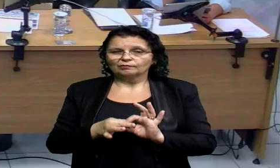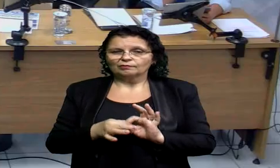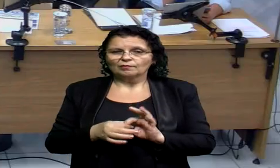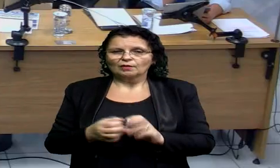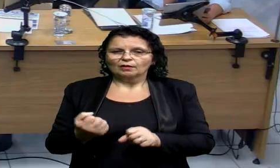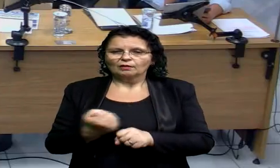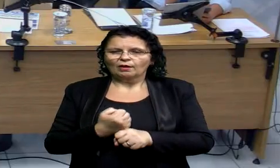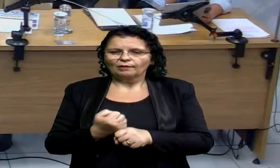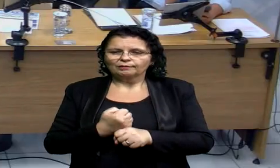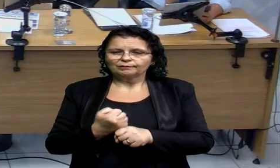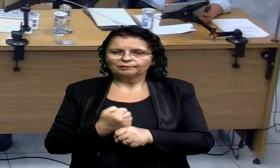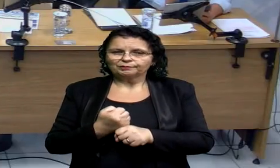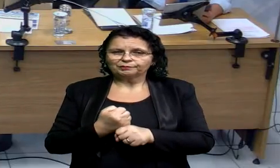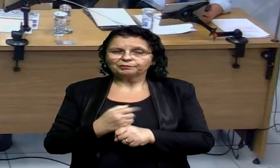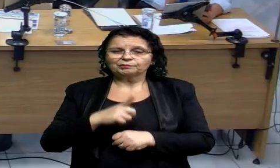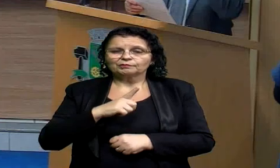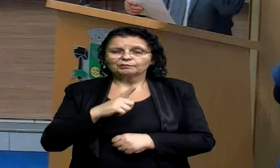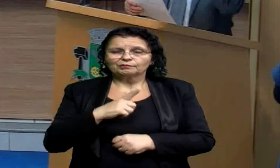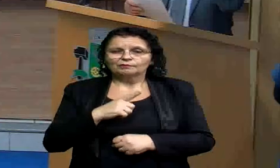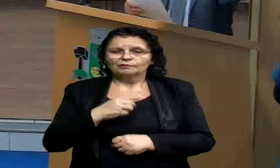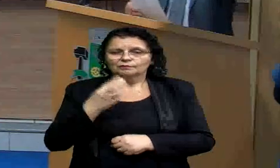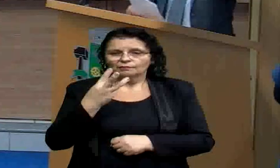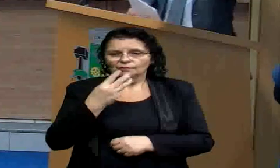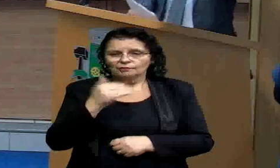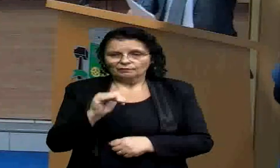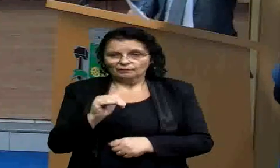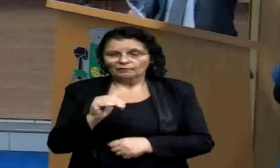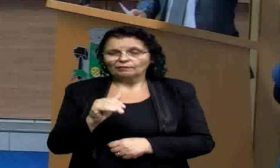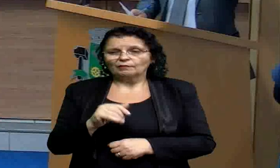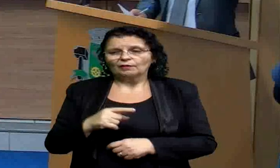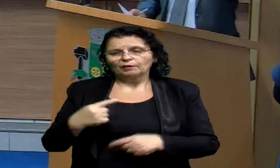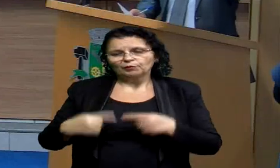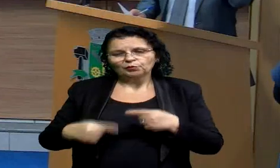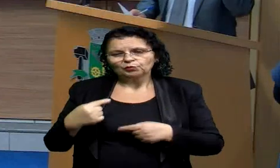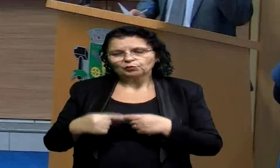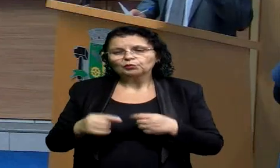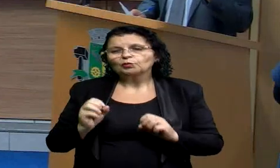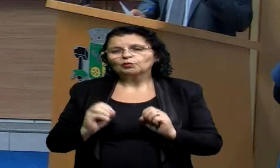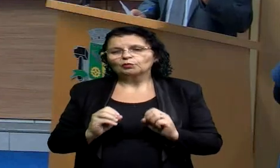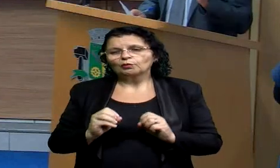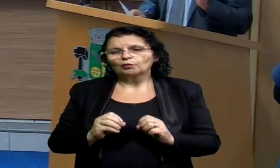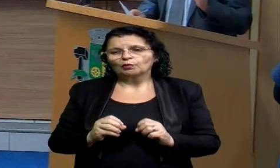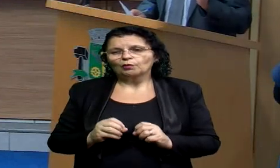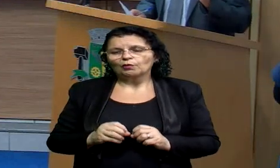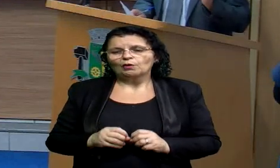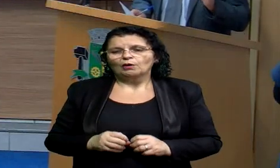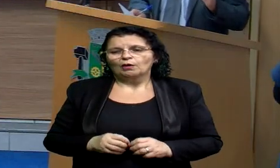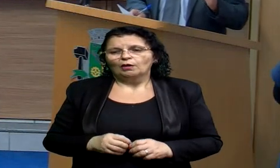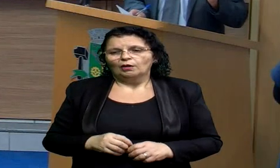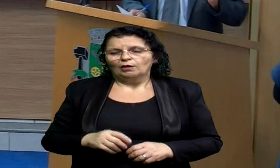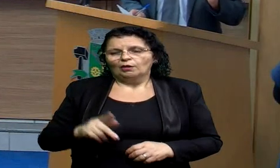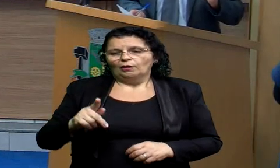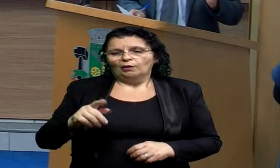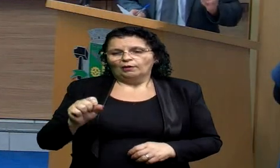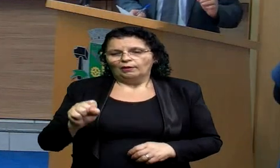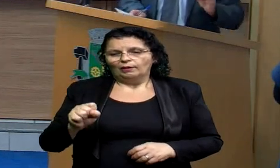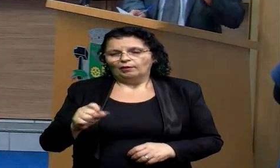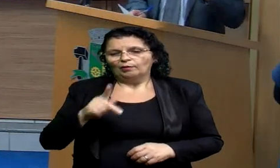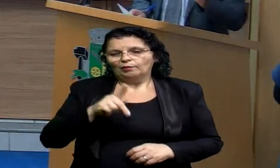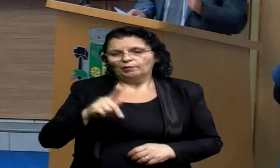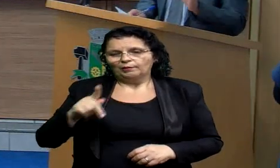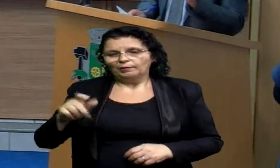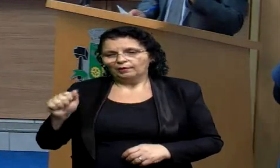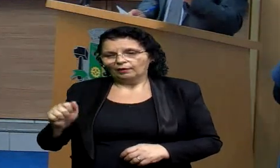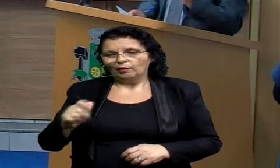longas datas que nós tivemos aqui durante esses 3 anos e meio discutindo sobre o plano de Socorro o PS ou o PPA